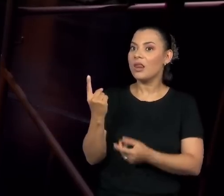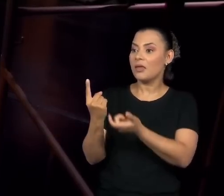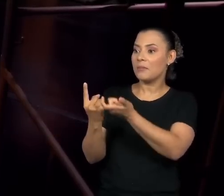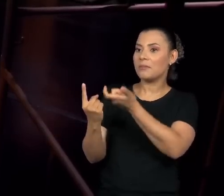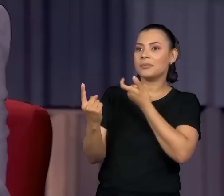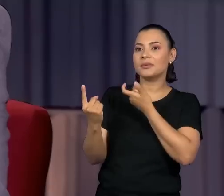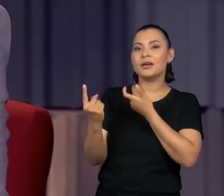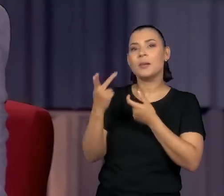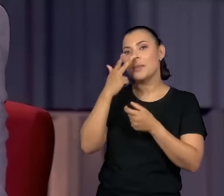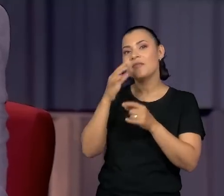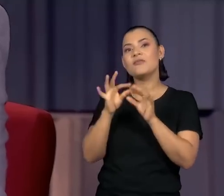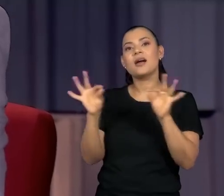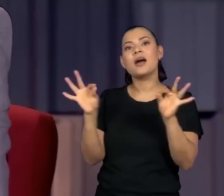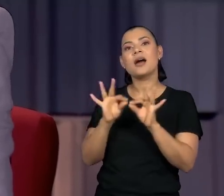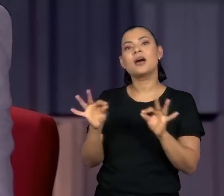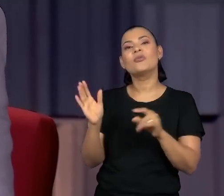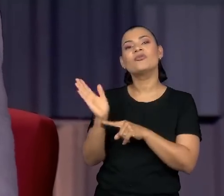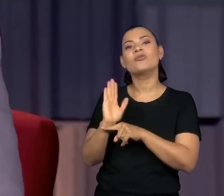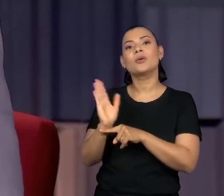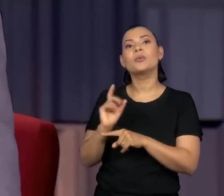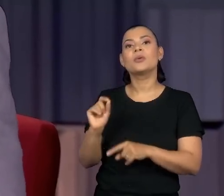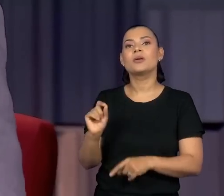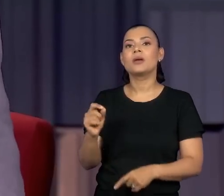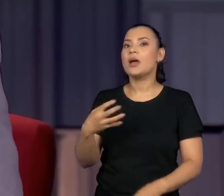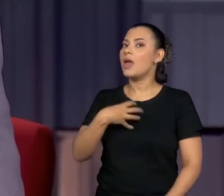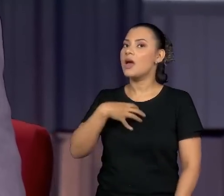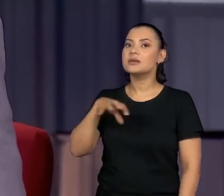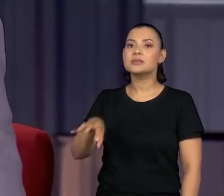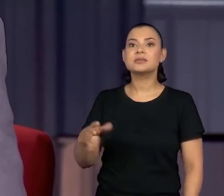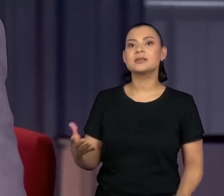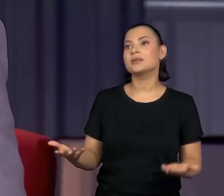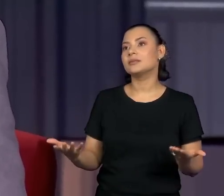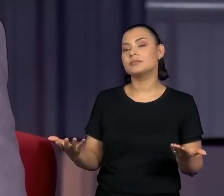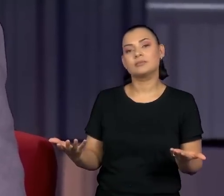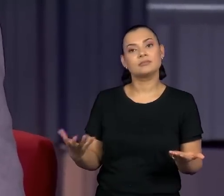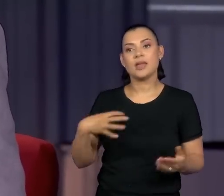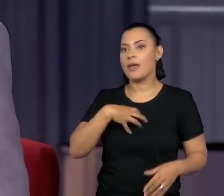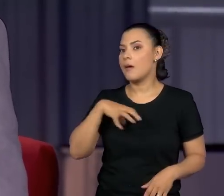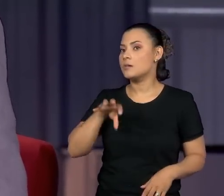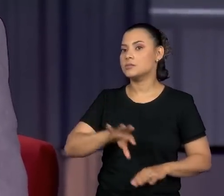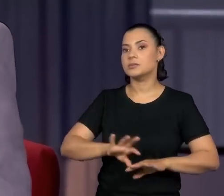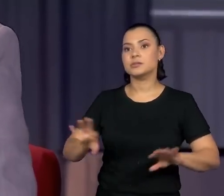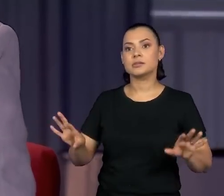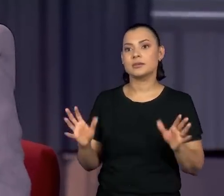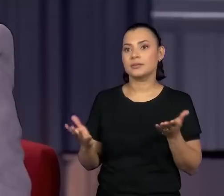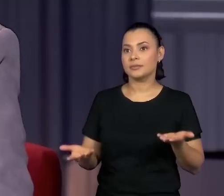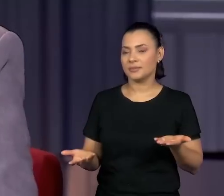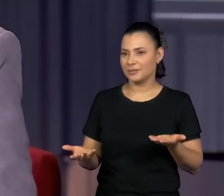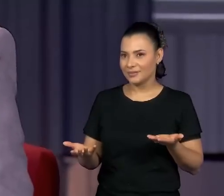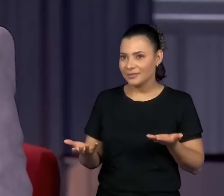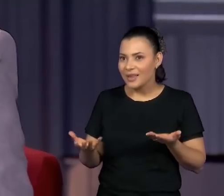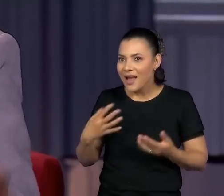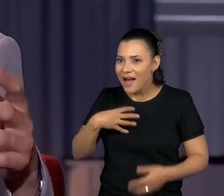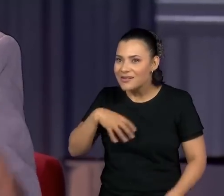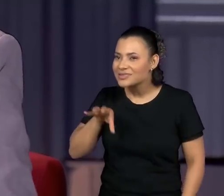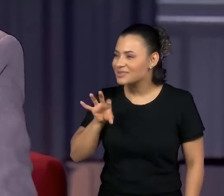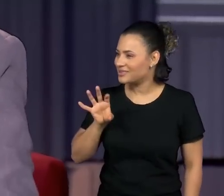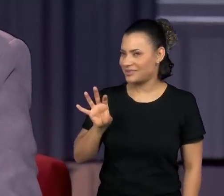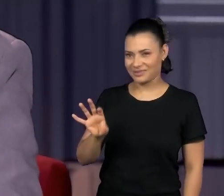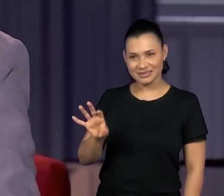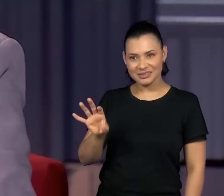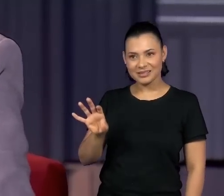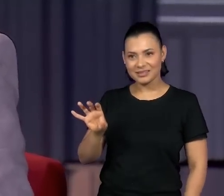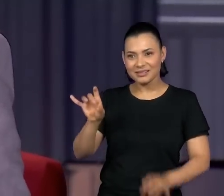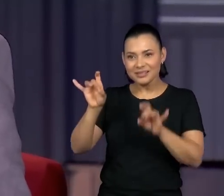botar em um filme um dia, se eu escrever. Teve que ser assim. Teve que ser assim. É porque assim